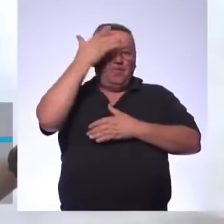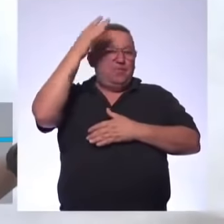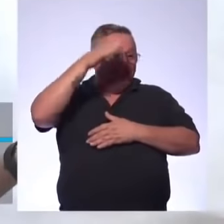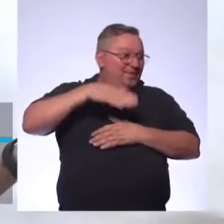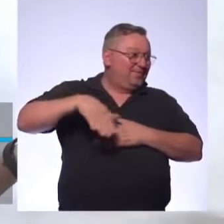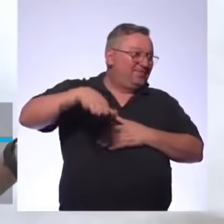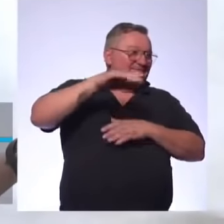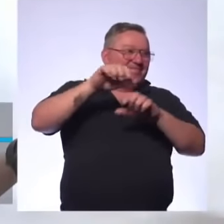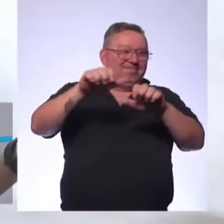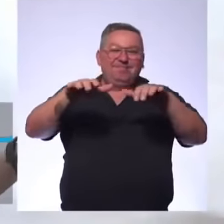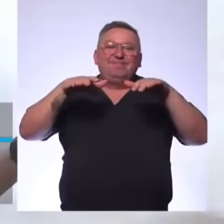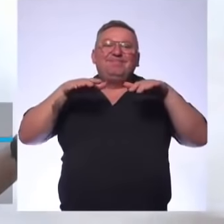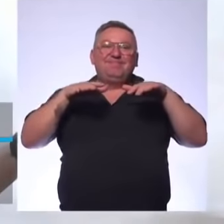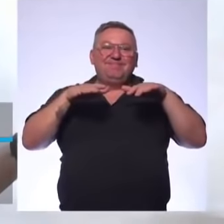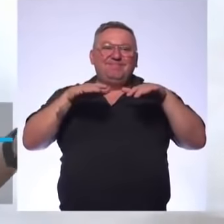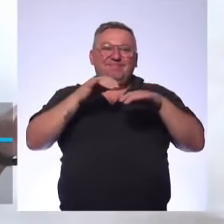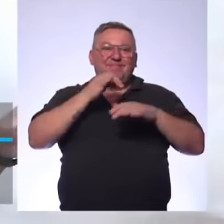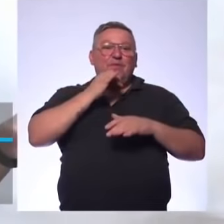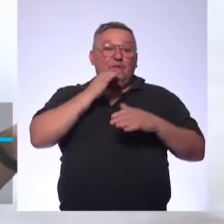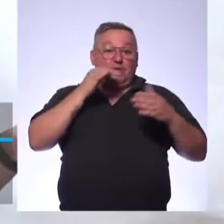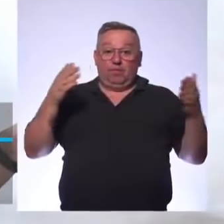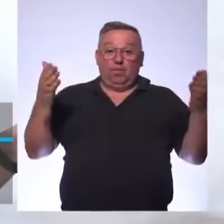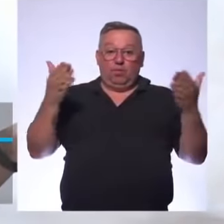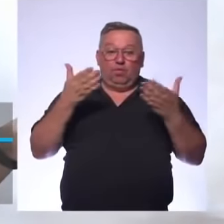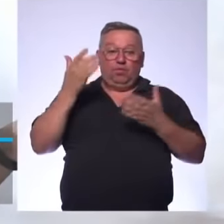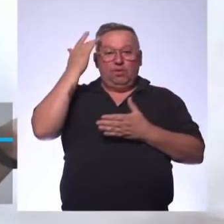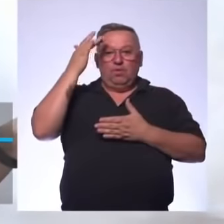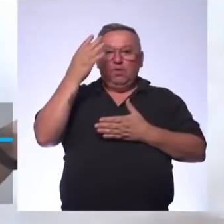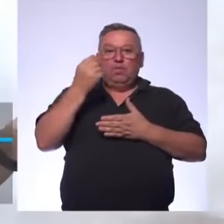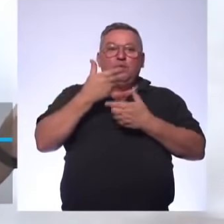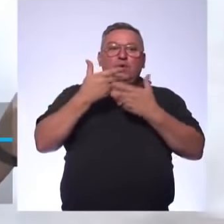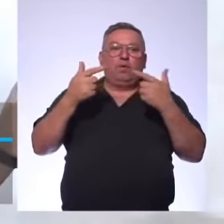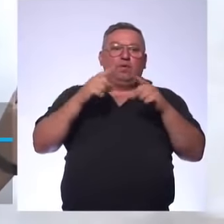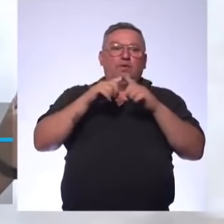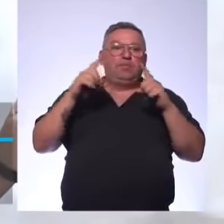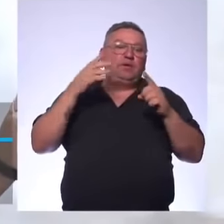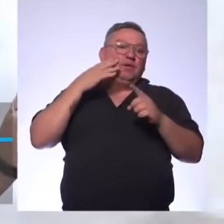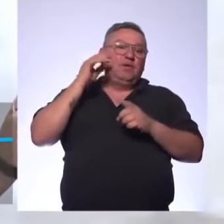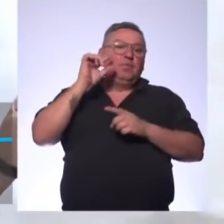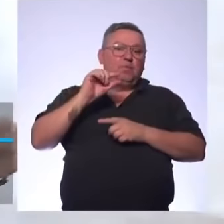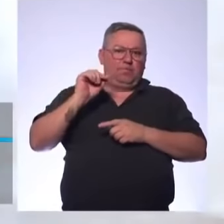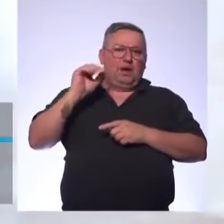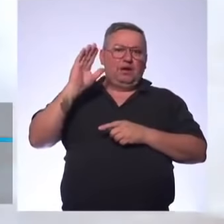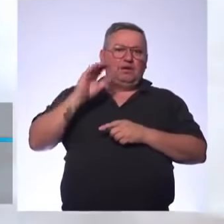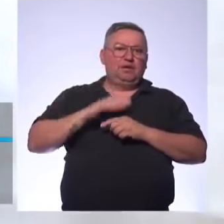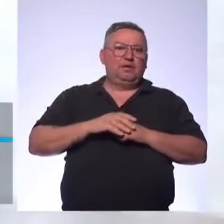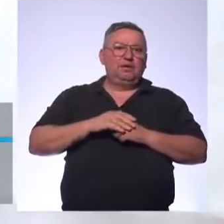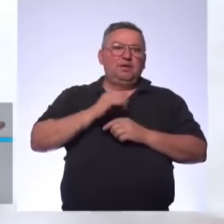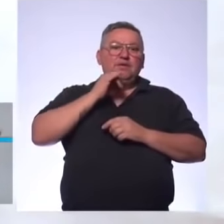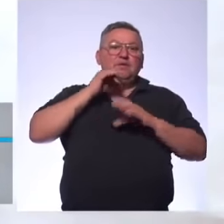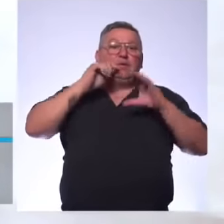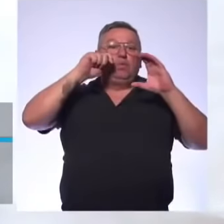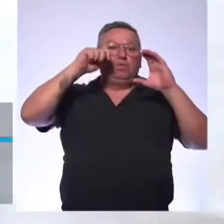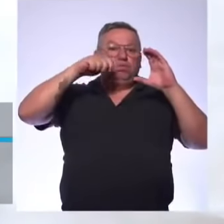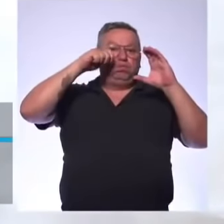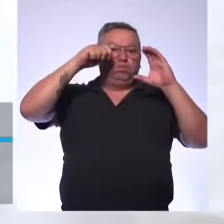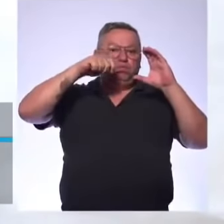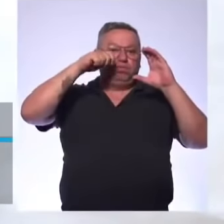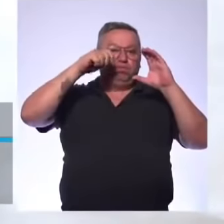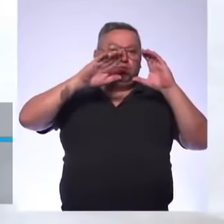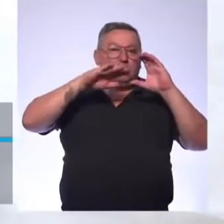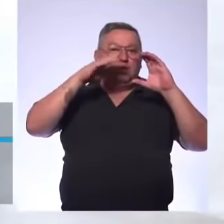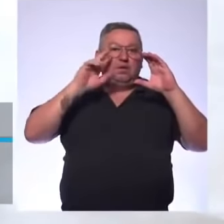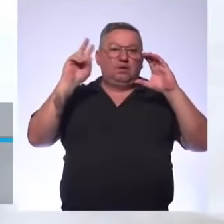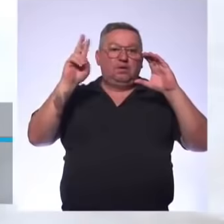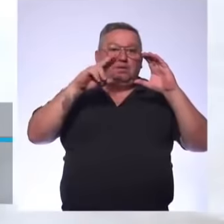galera do estúdio não é por exemplo hoje eu também não sei muita coisa tá mas você é um pouco mais por exemplo na câmera eu sei